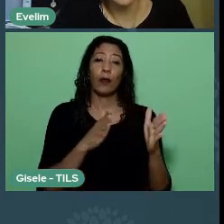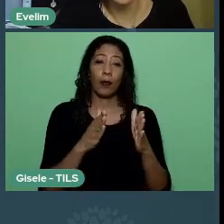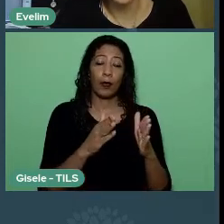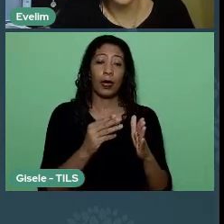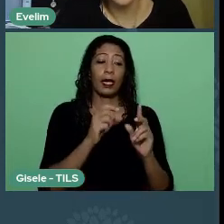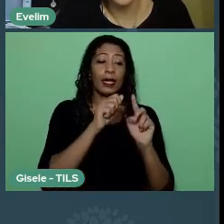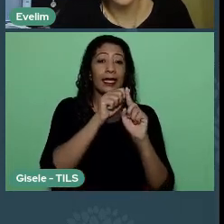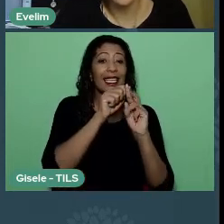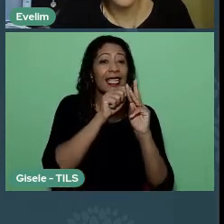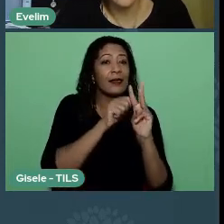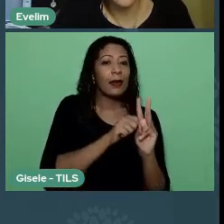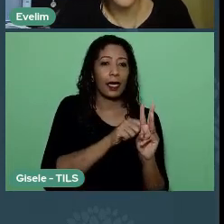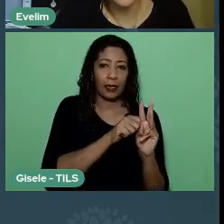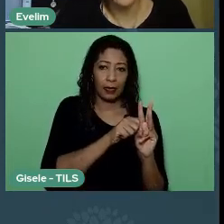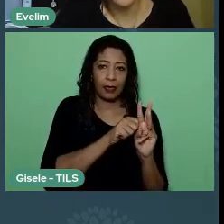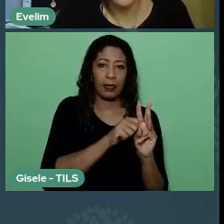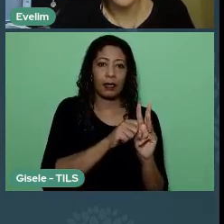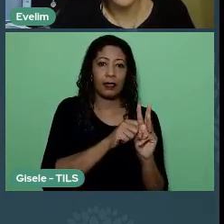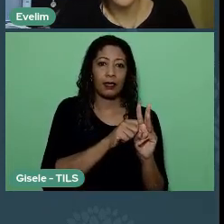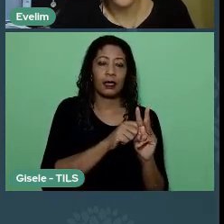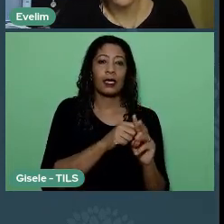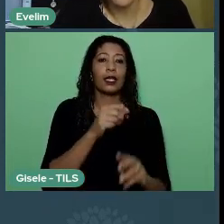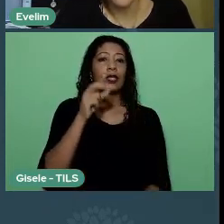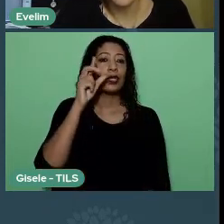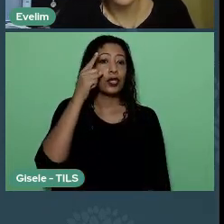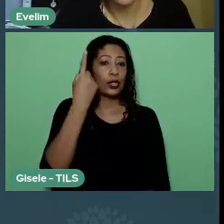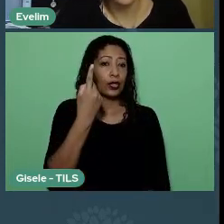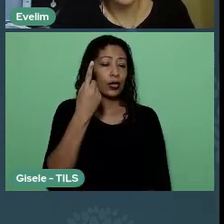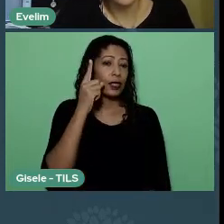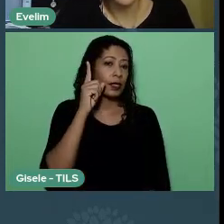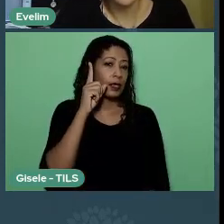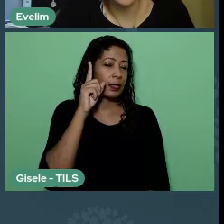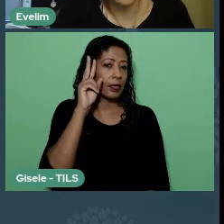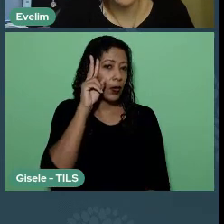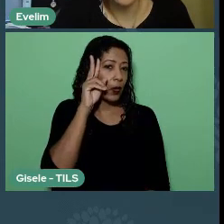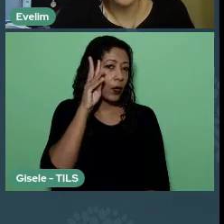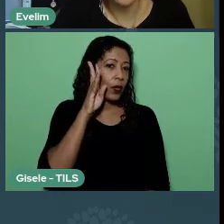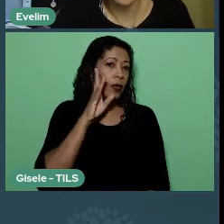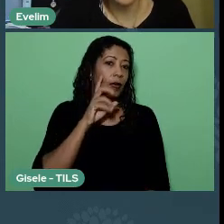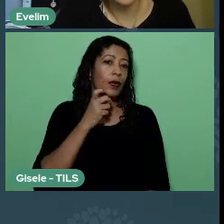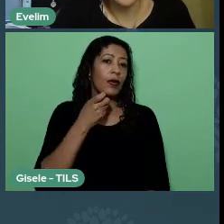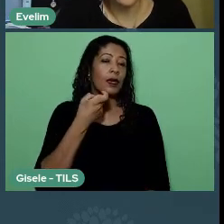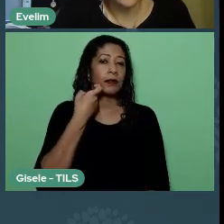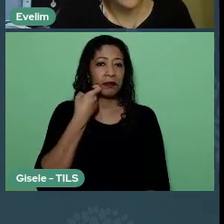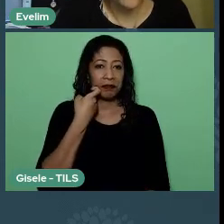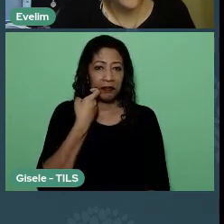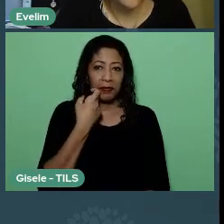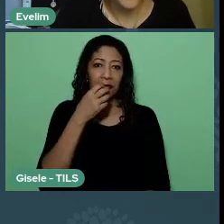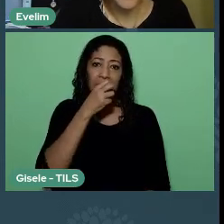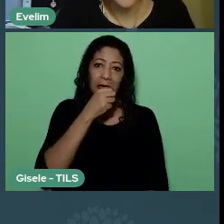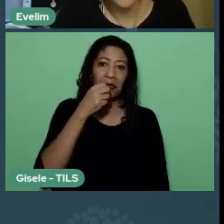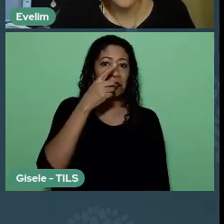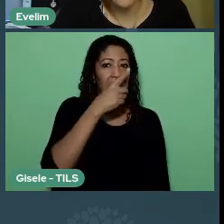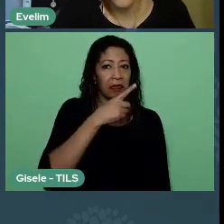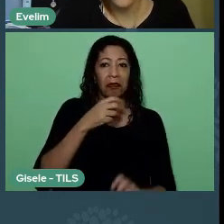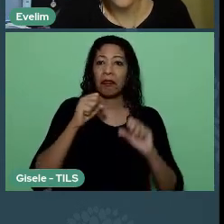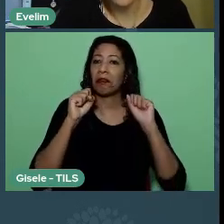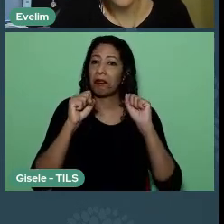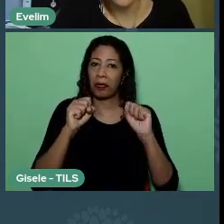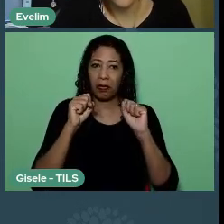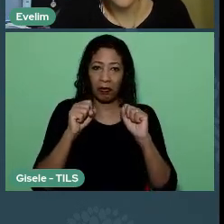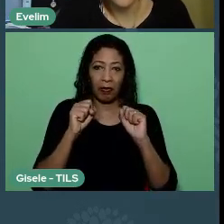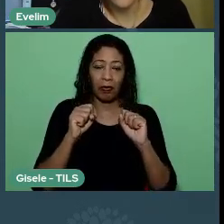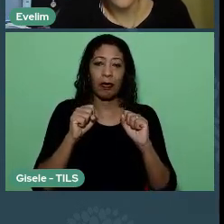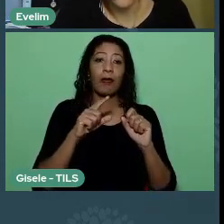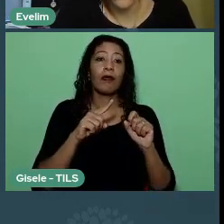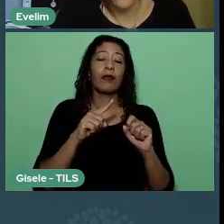meses, tá? De 1 a 7 vezes por semana, com uma média de 2 vezes por semana, com sessões que podem variar de 30 minutos a